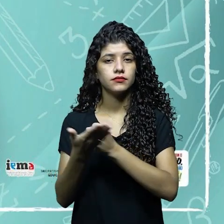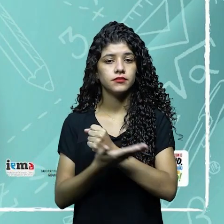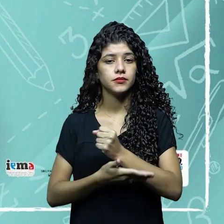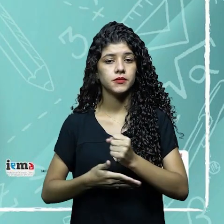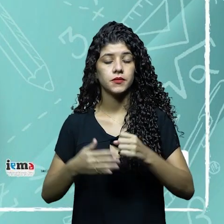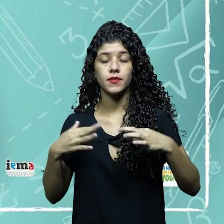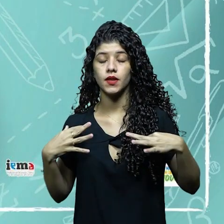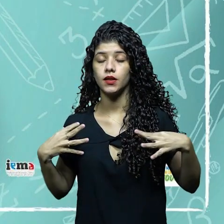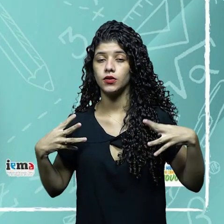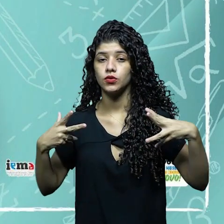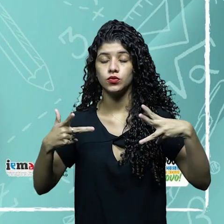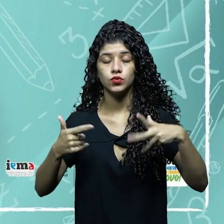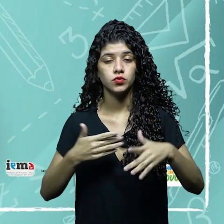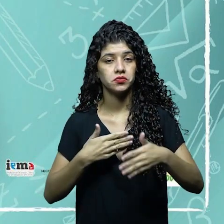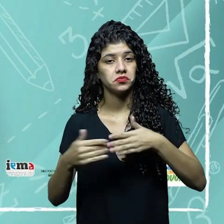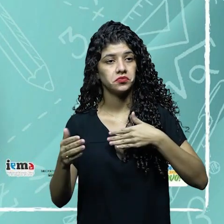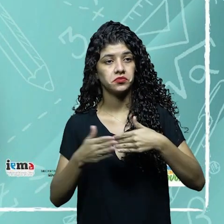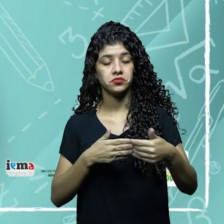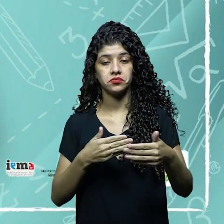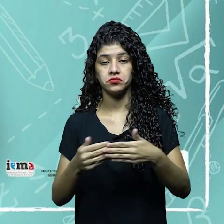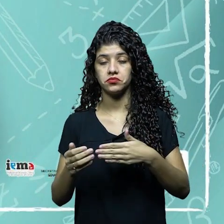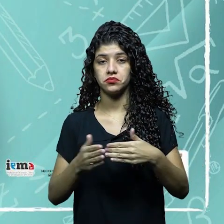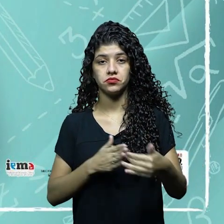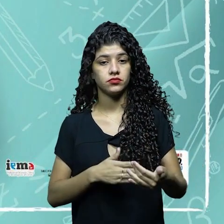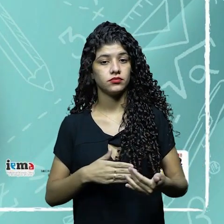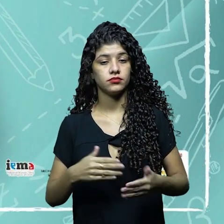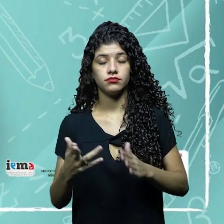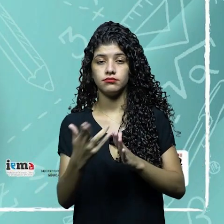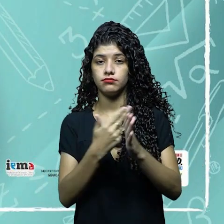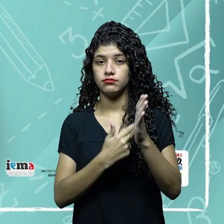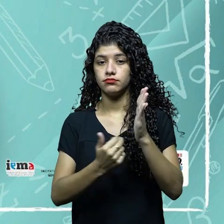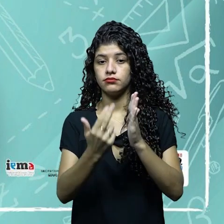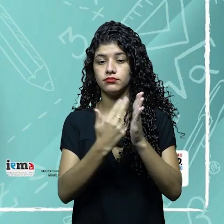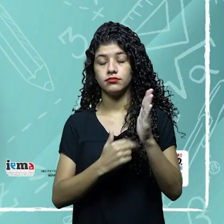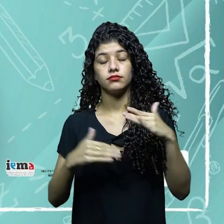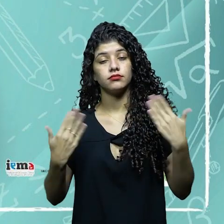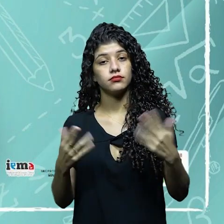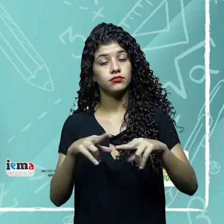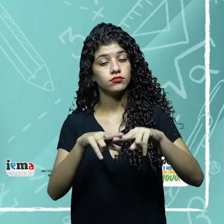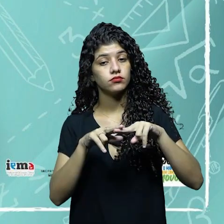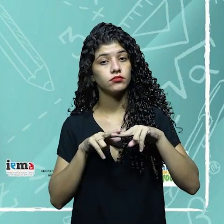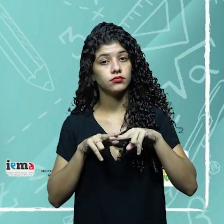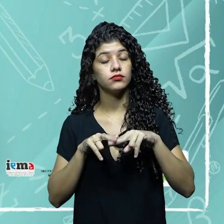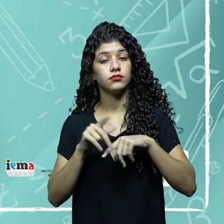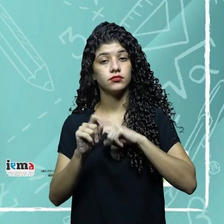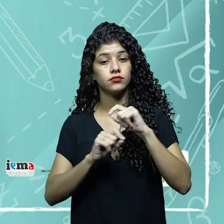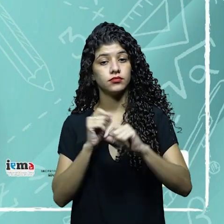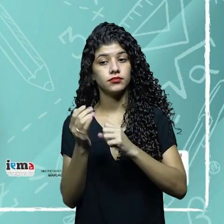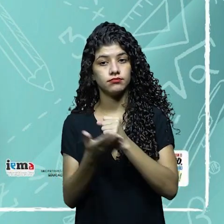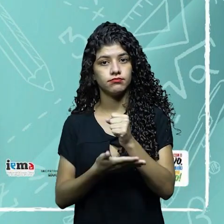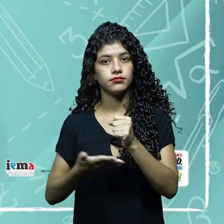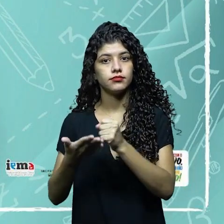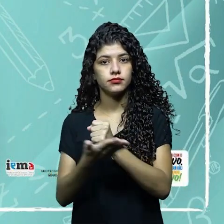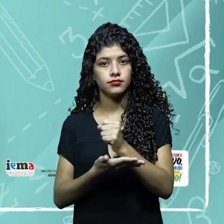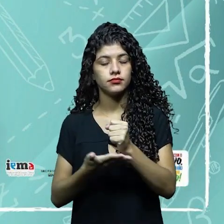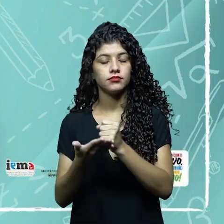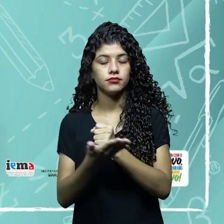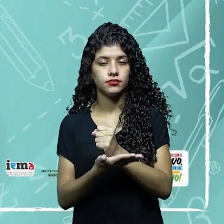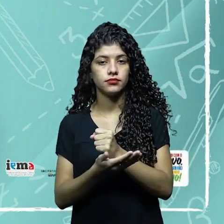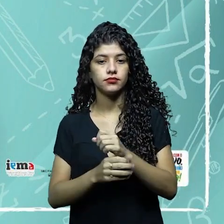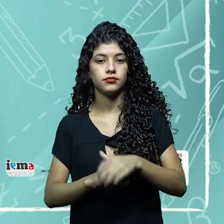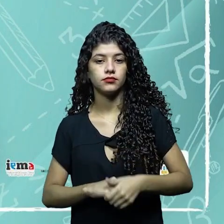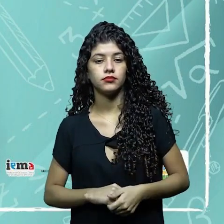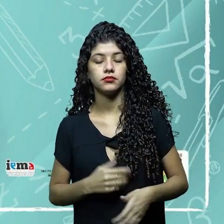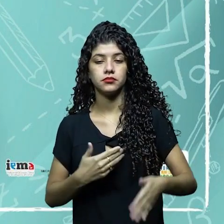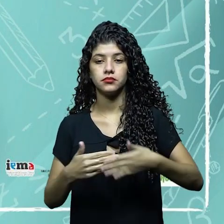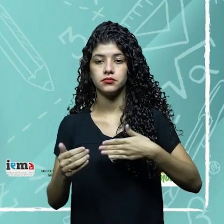fazer todo e qualquer desenho, tá? Então, por isso que a gente chama que ela é básica, porque